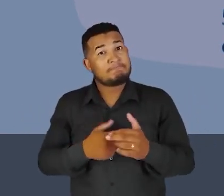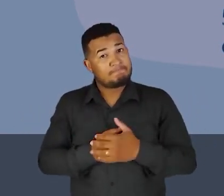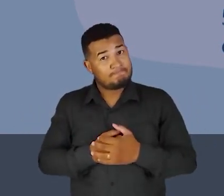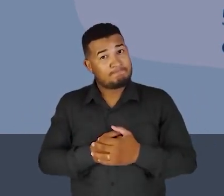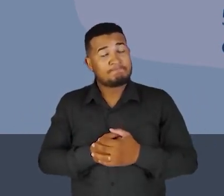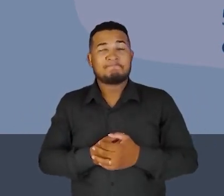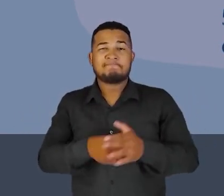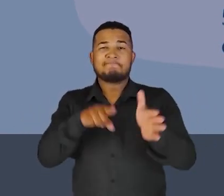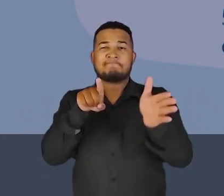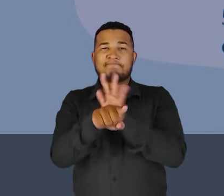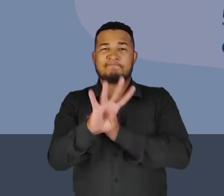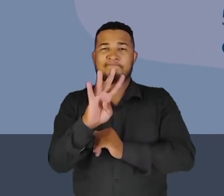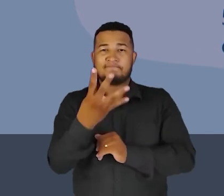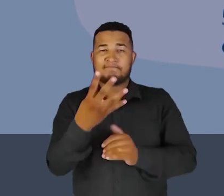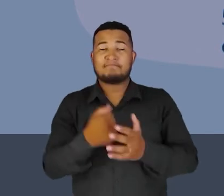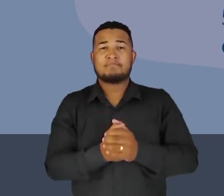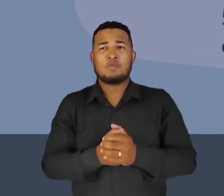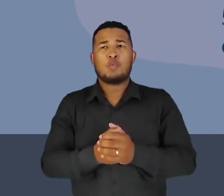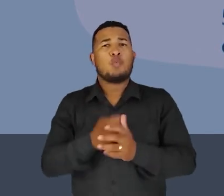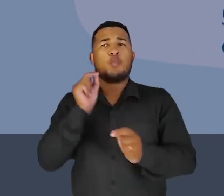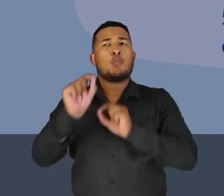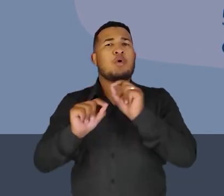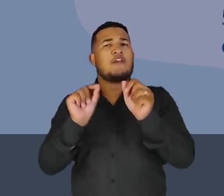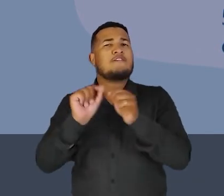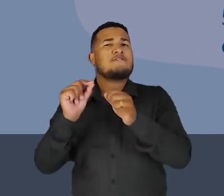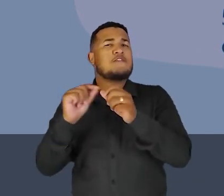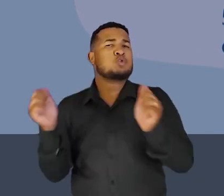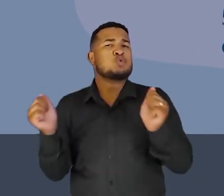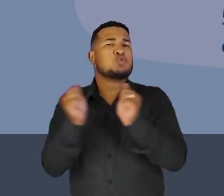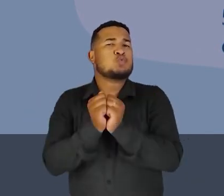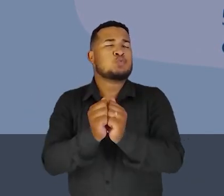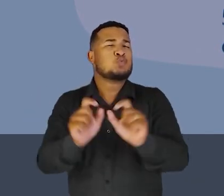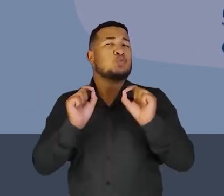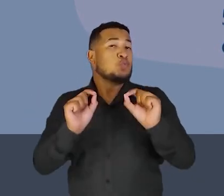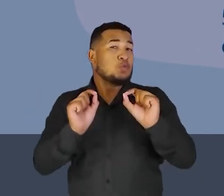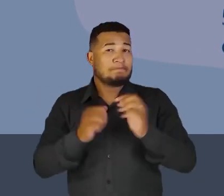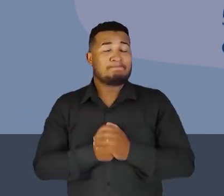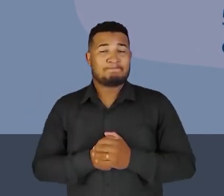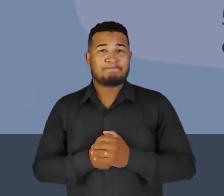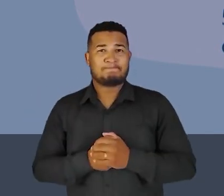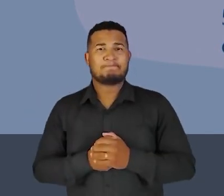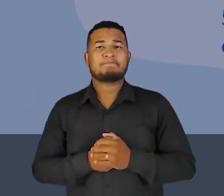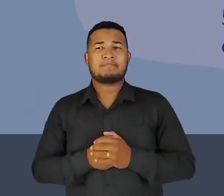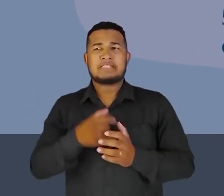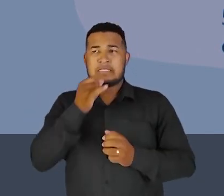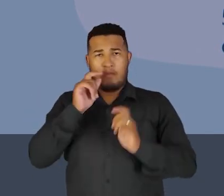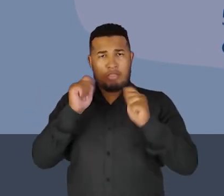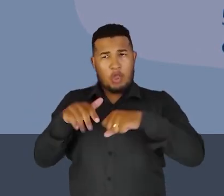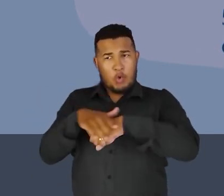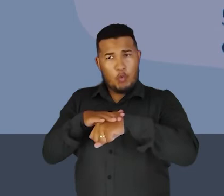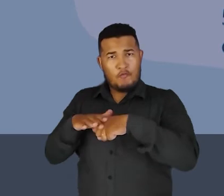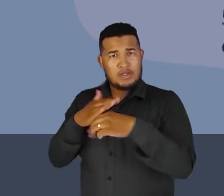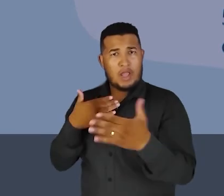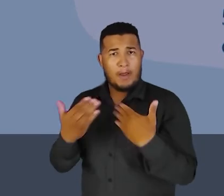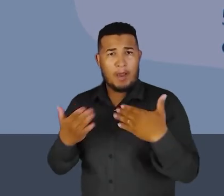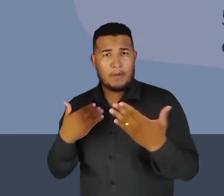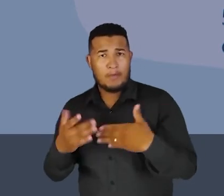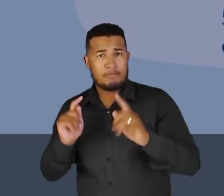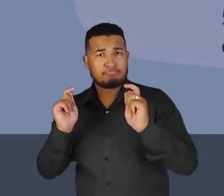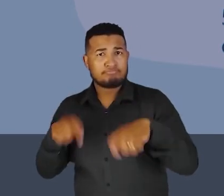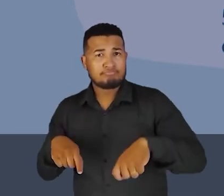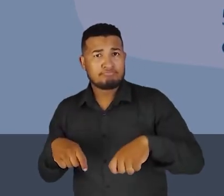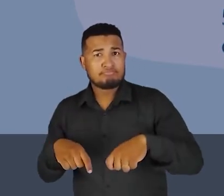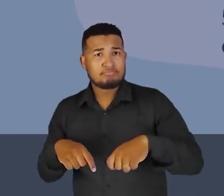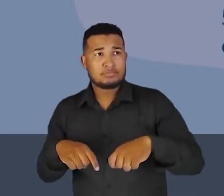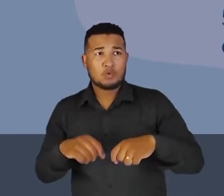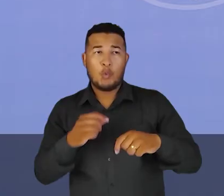4. Que atividades vocês realizam juntos? Você conversa com este idoso, com essa idosa?